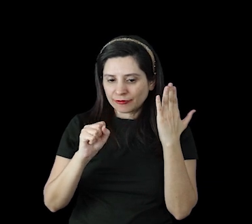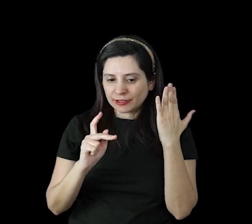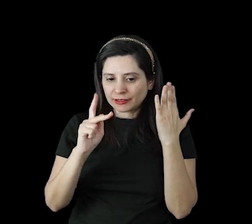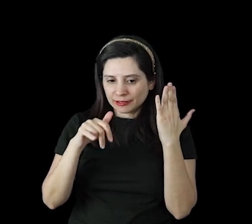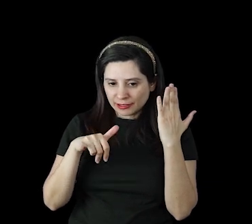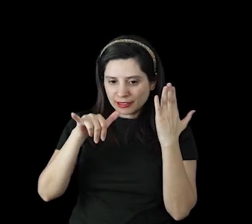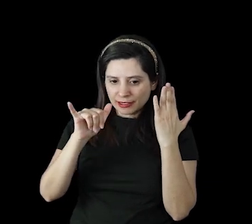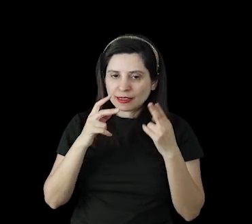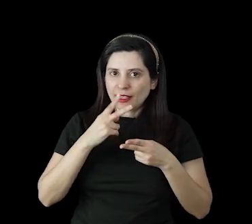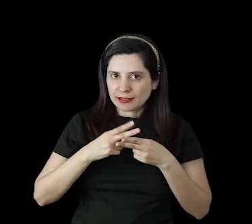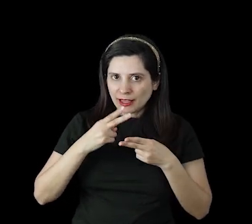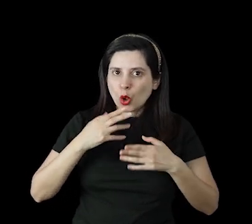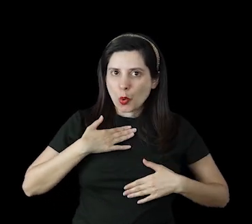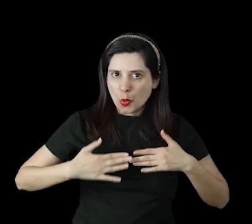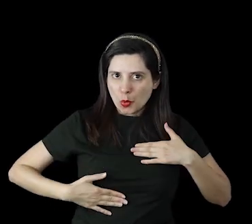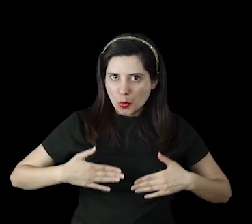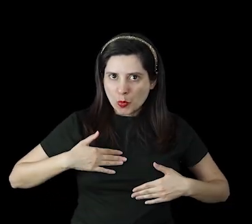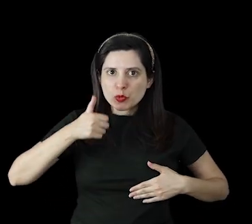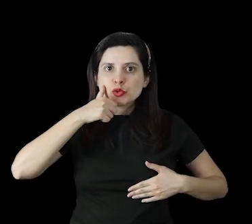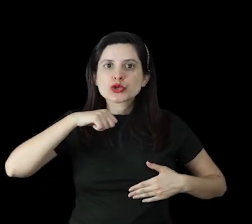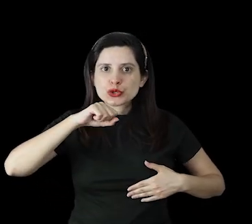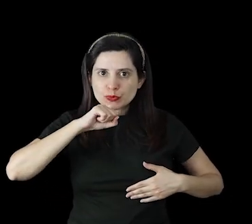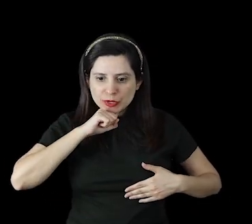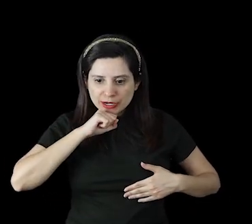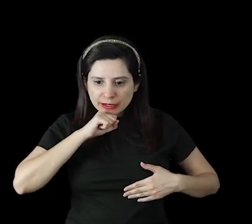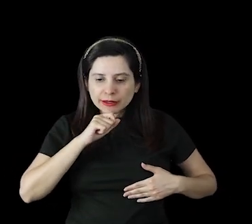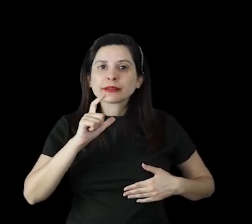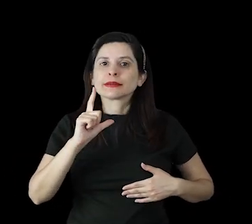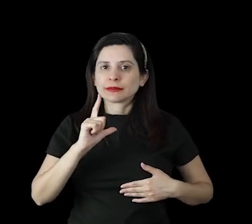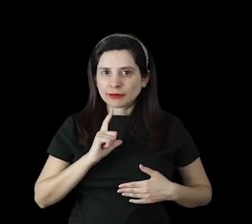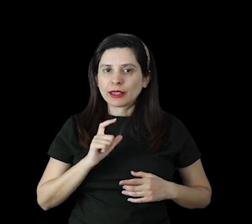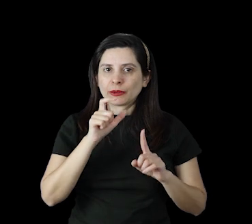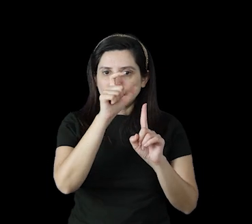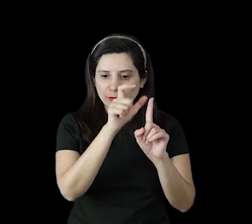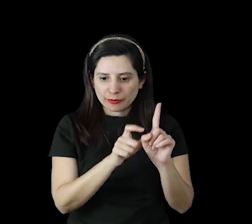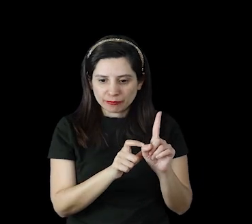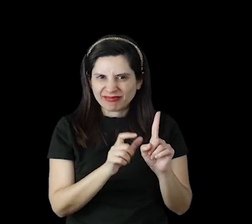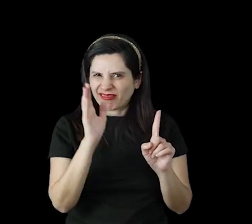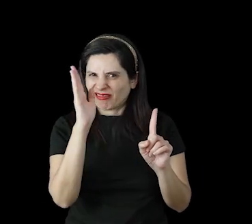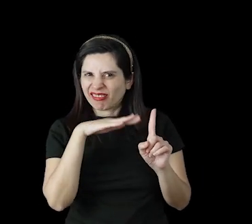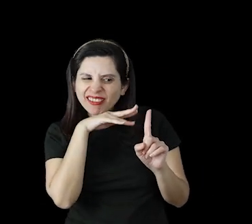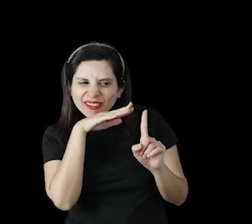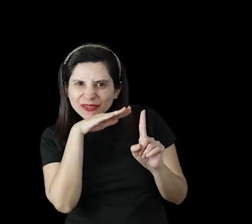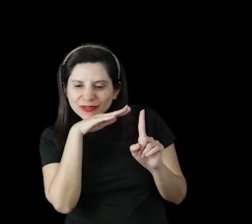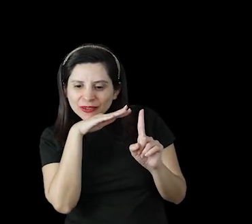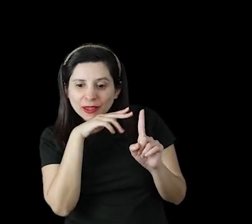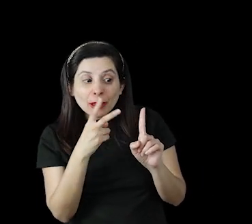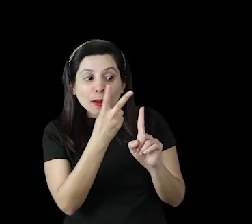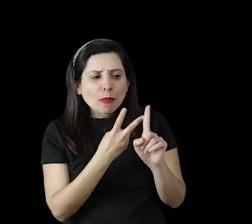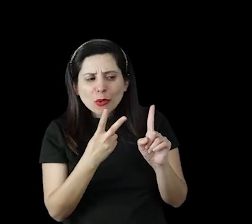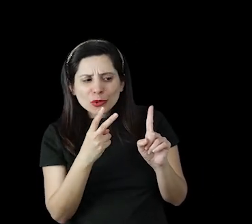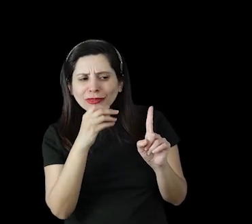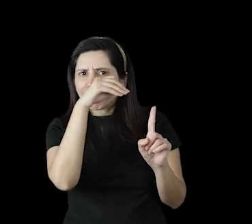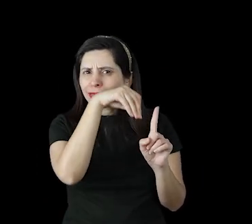Mãe, eu estava usando isso, porque eles dizem assim, quando você tem um personagem já que é mau, procurem o que há de bom